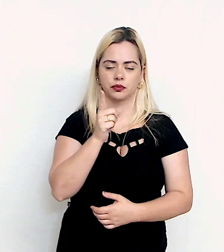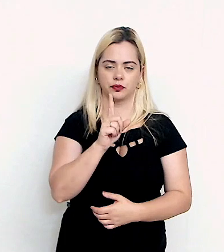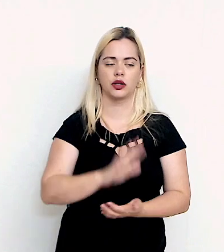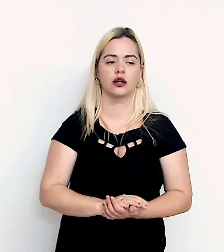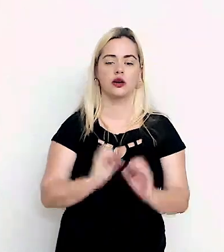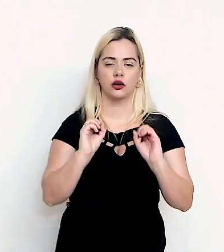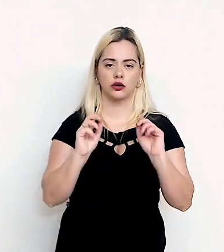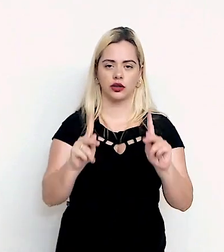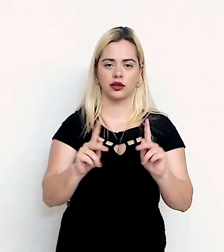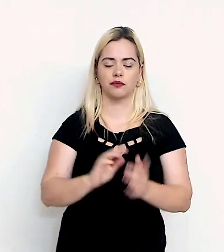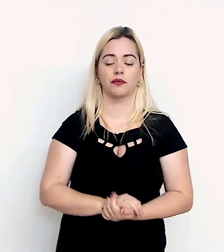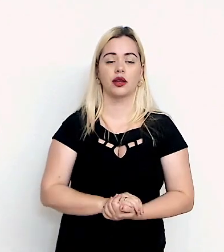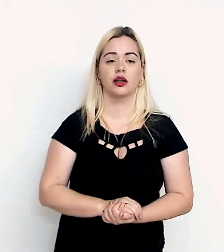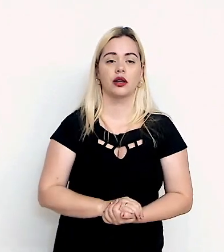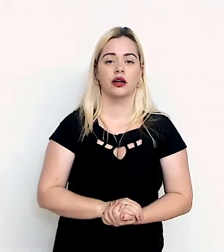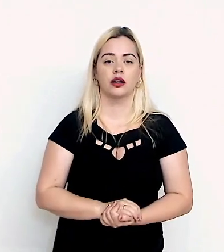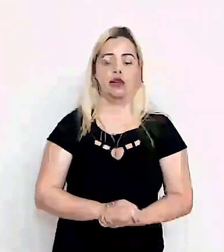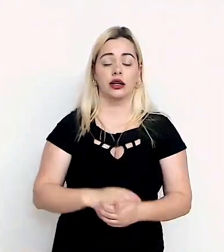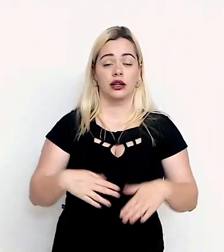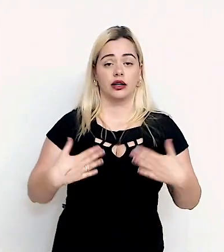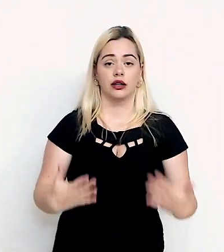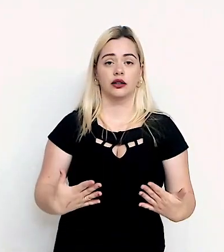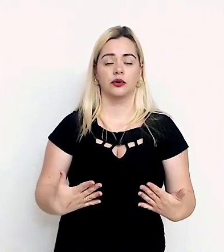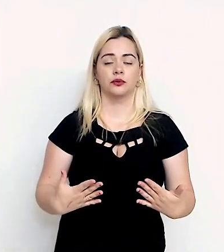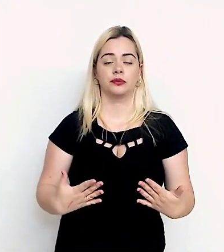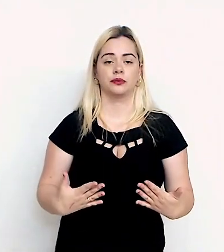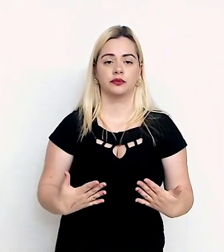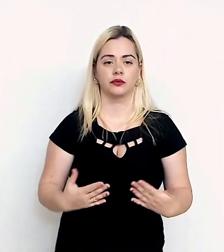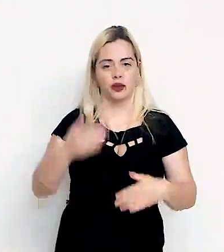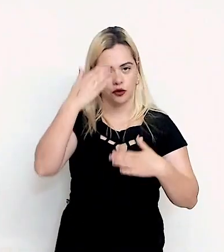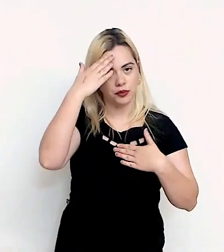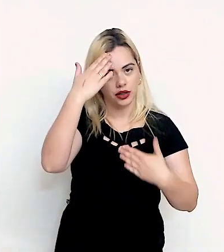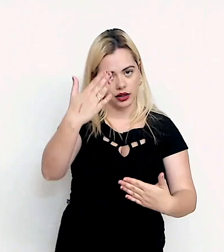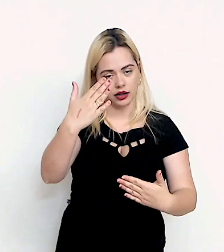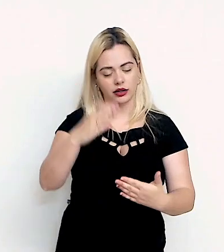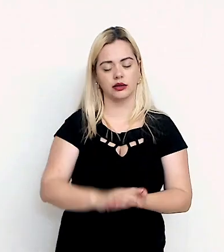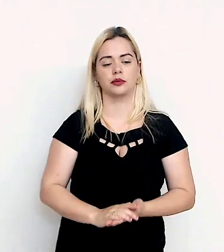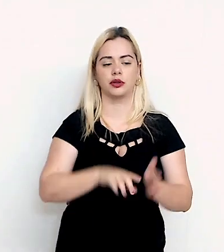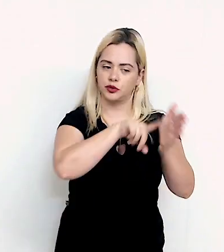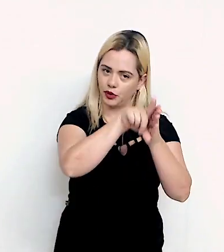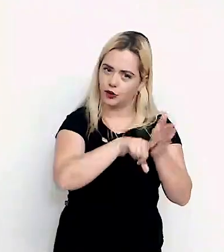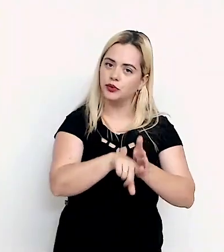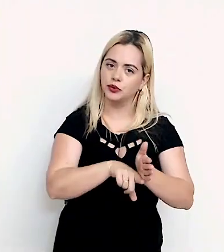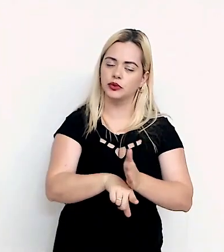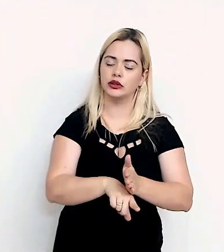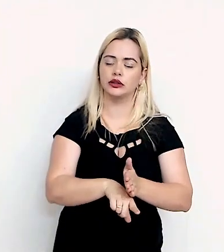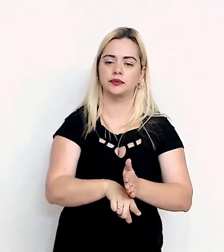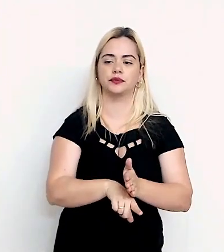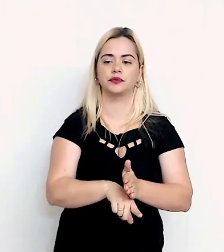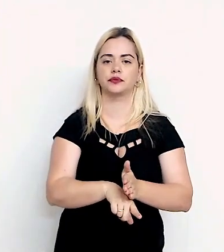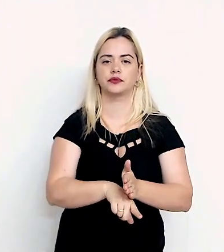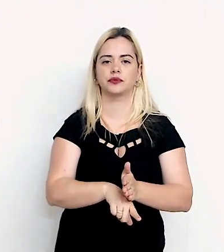sim sim perfeitamente é um sim obrigado pela pelas perguntas e o